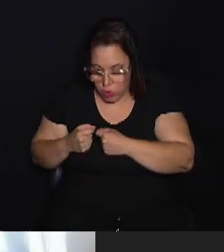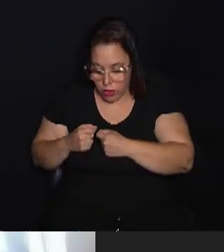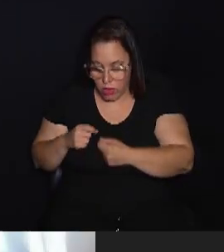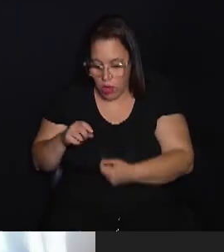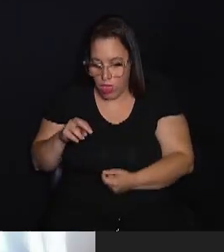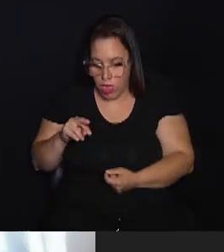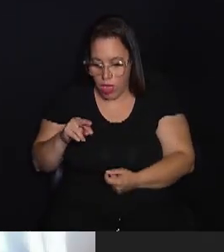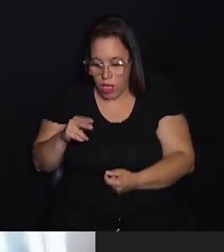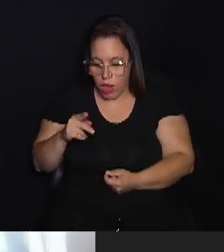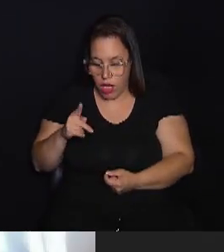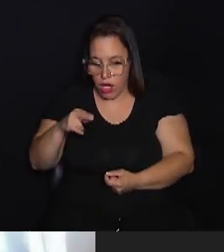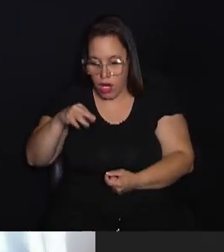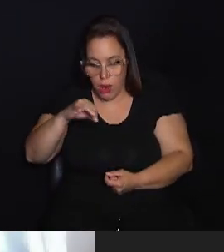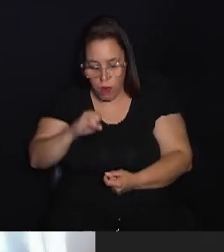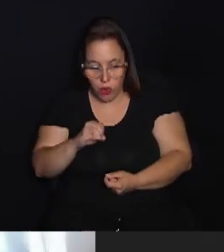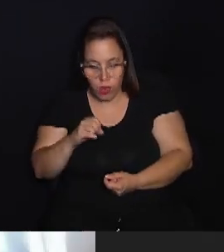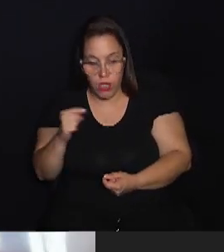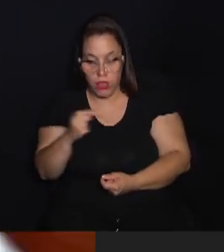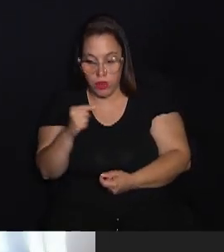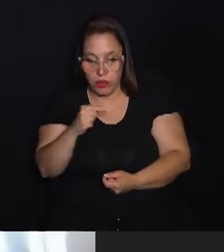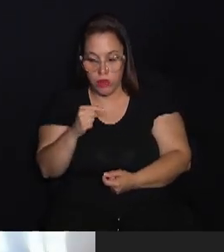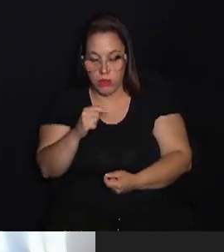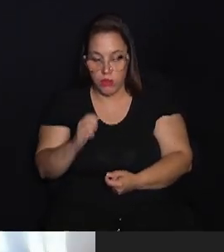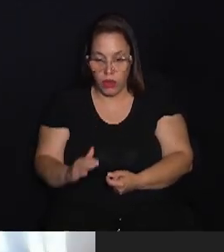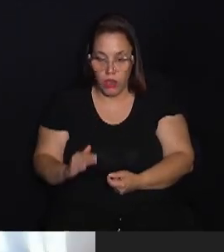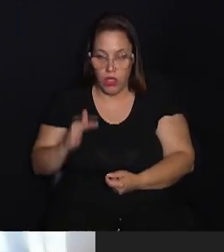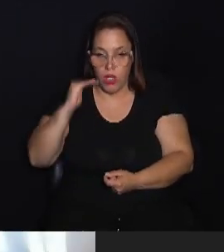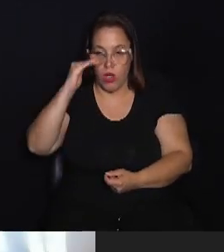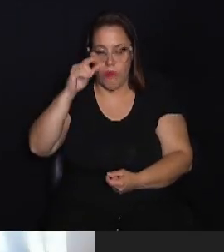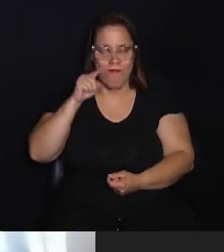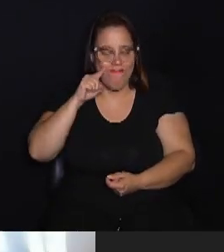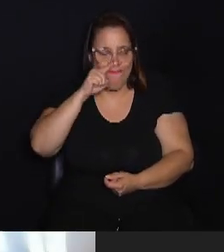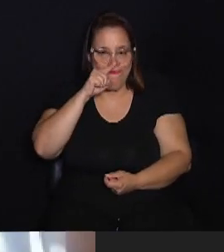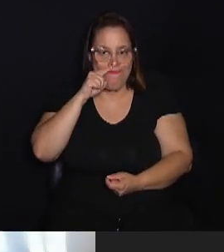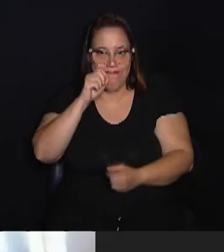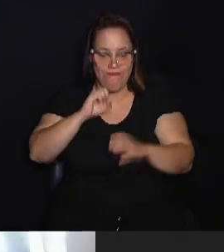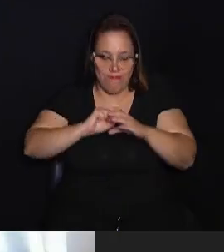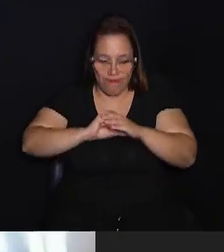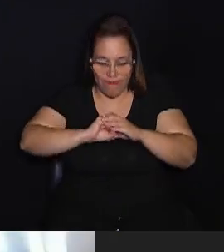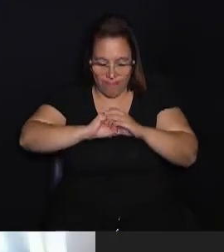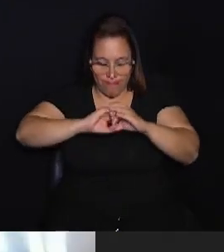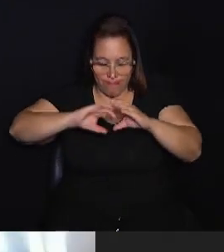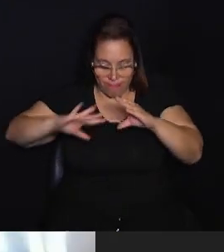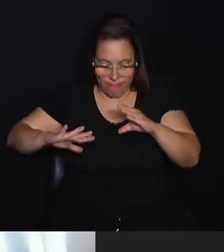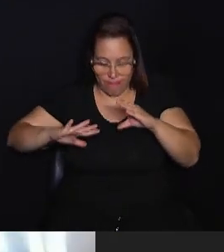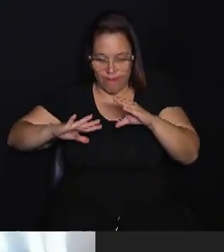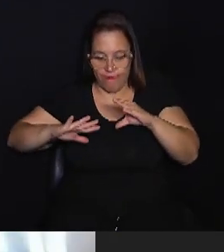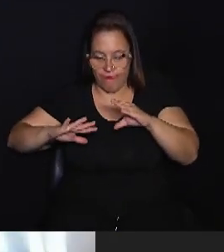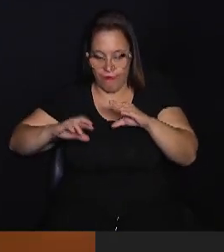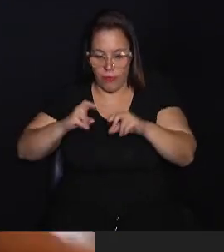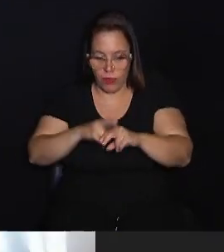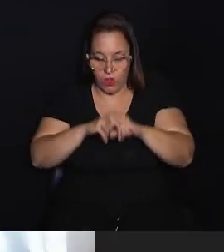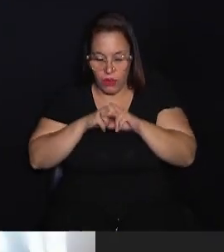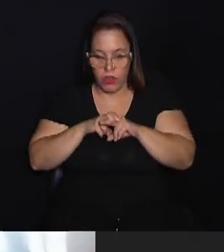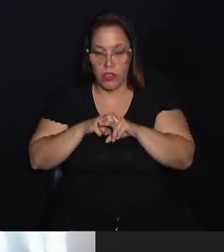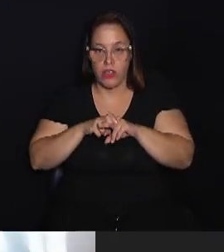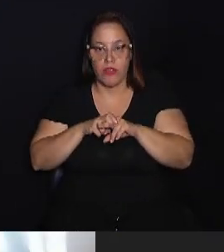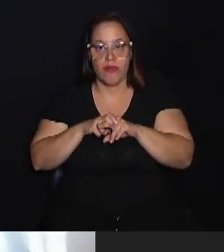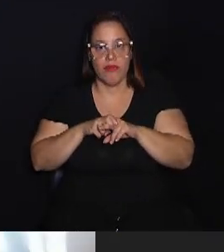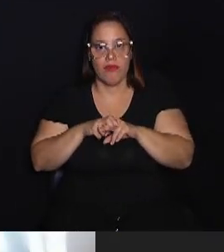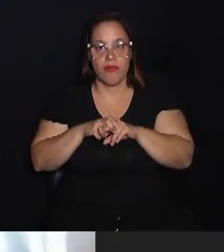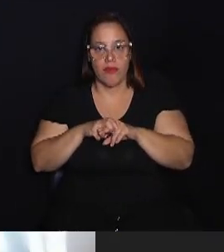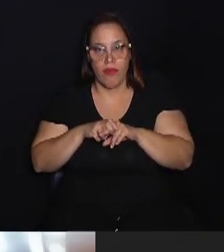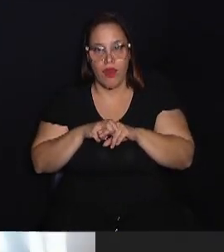triplo negativo, de alto risco, com características de alto risco, portanto, com uma grande